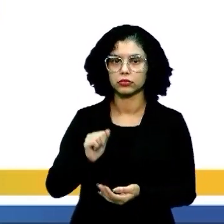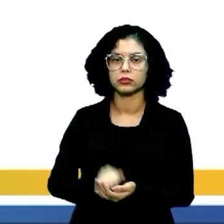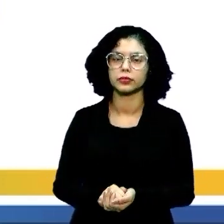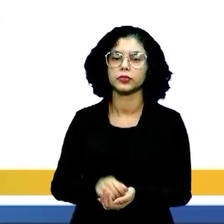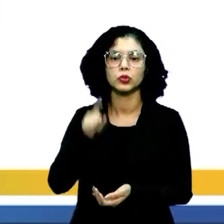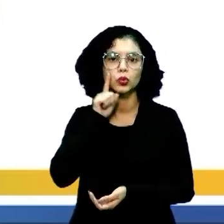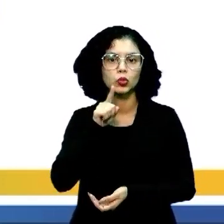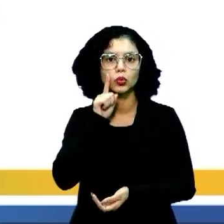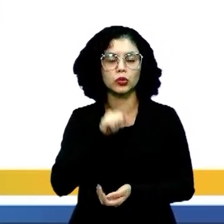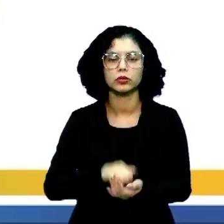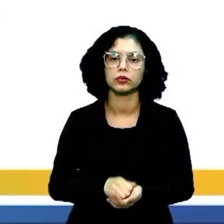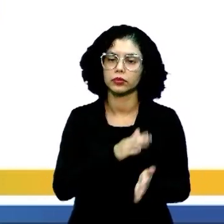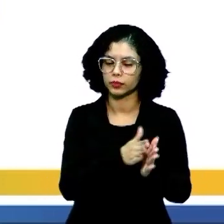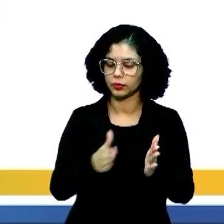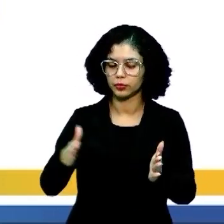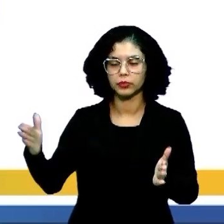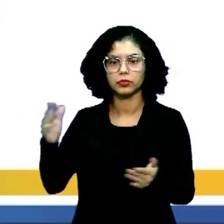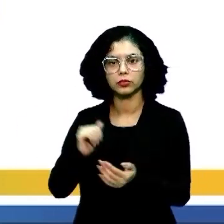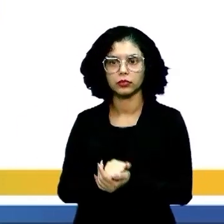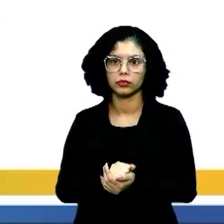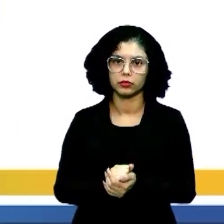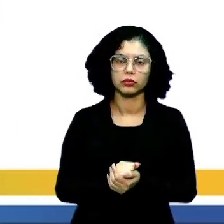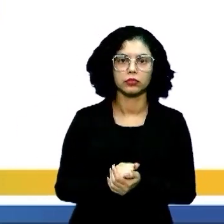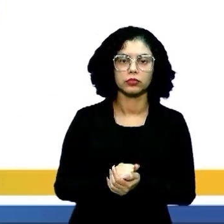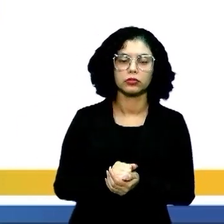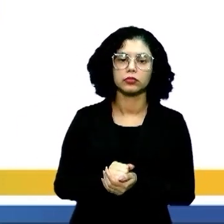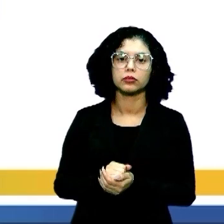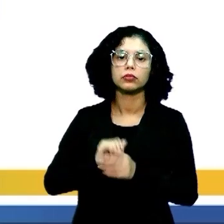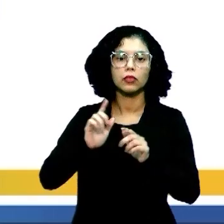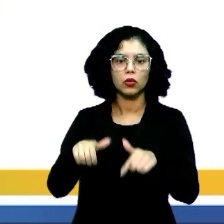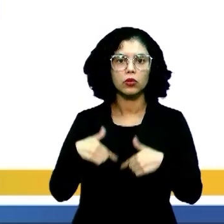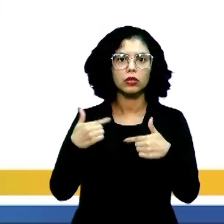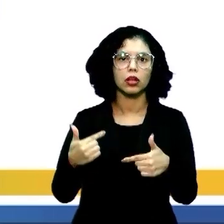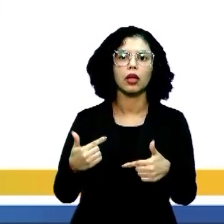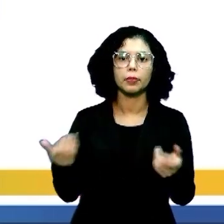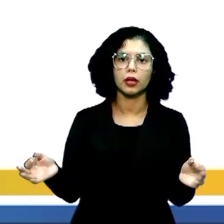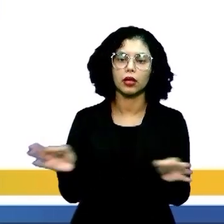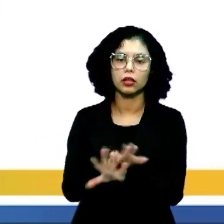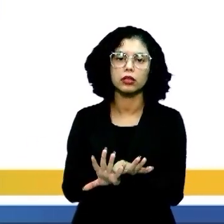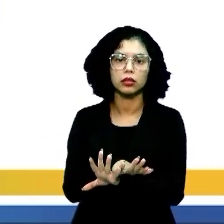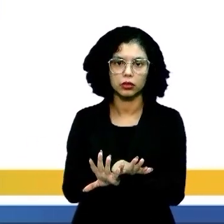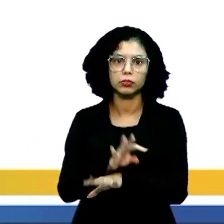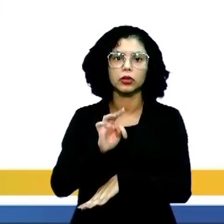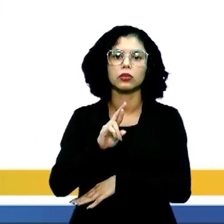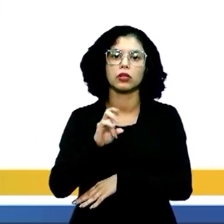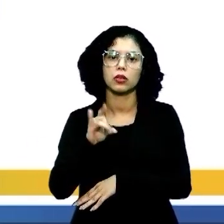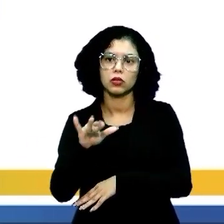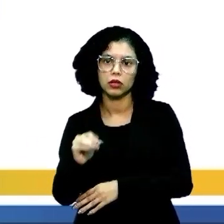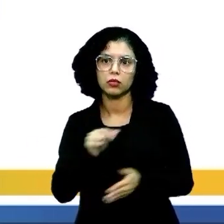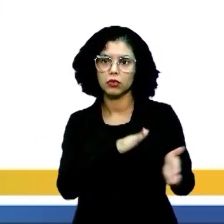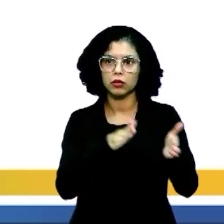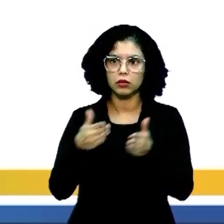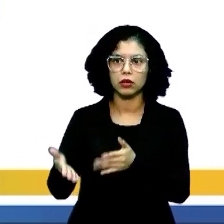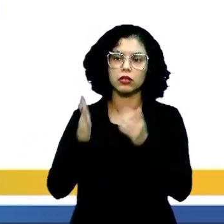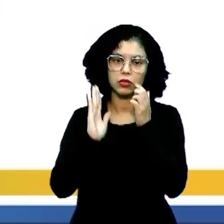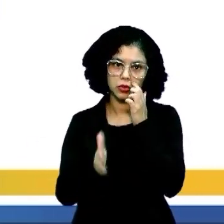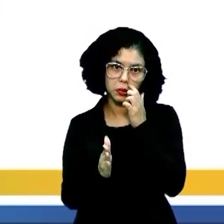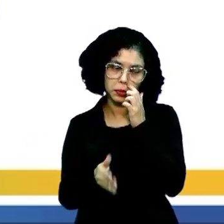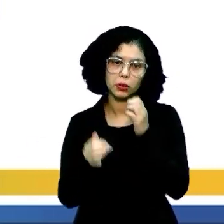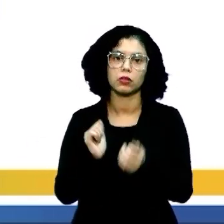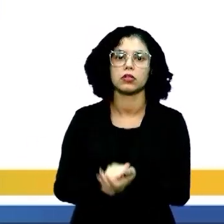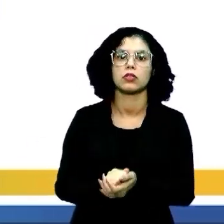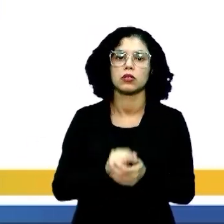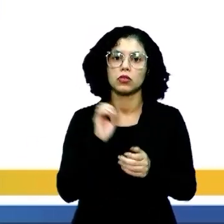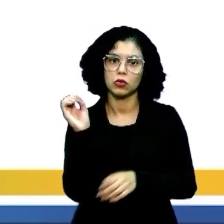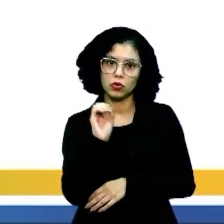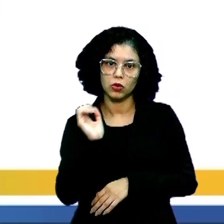Unidos anunciou uma série de medidas para combater o terrorismo e essas medidas já partiram logo no mês de outubro, ou